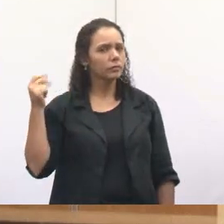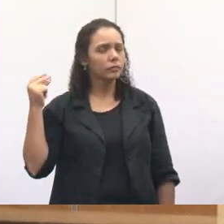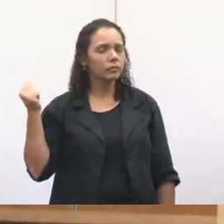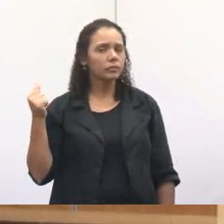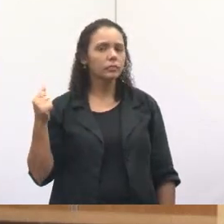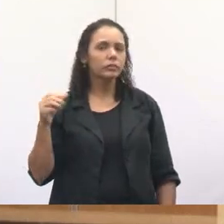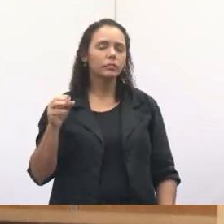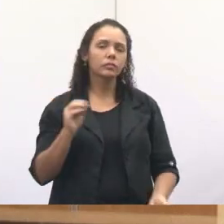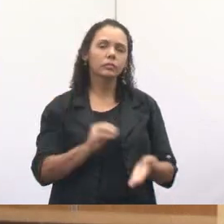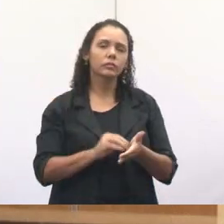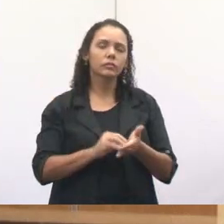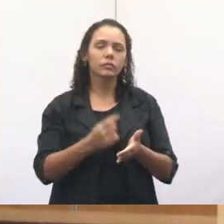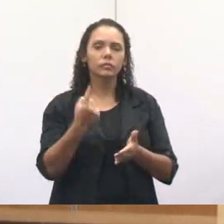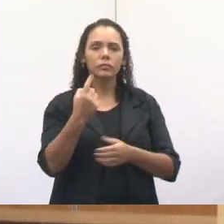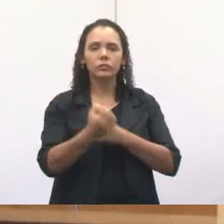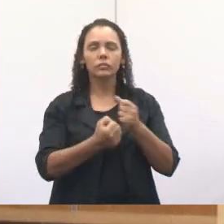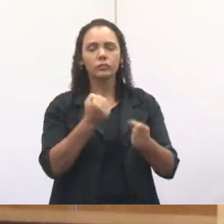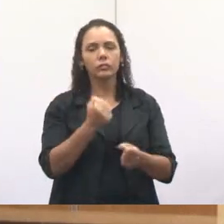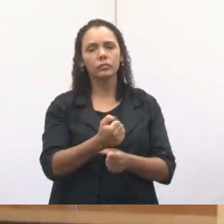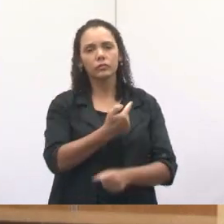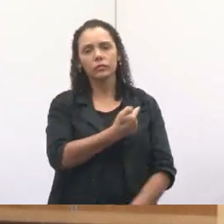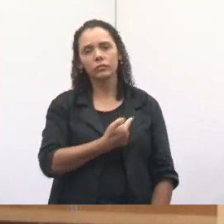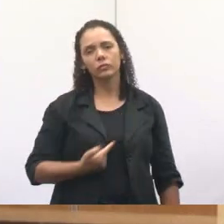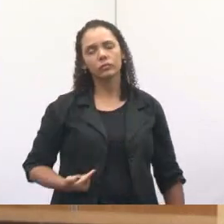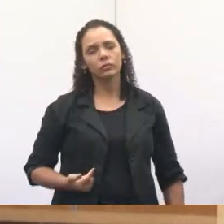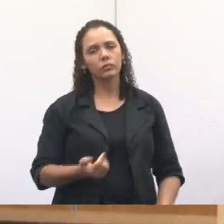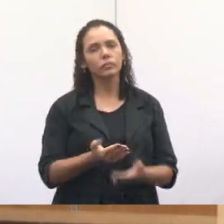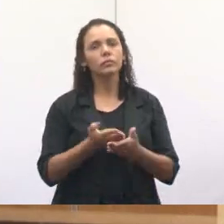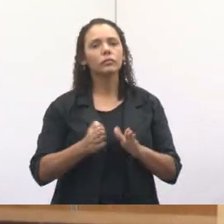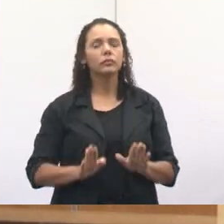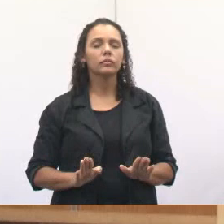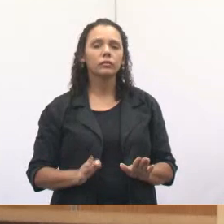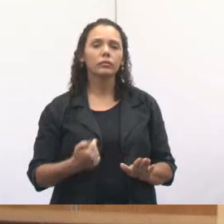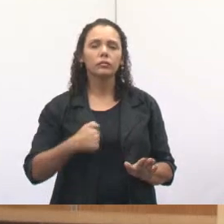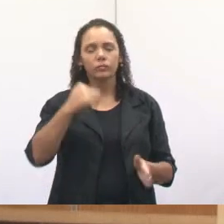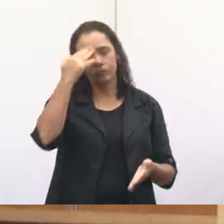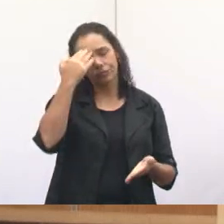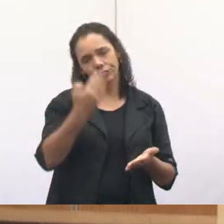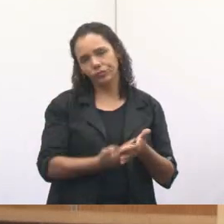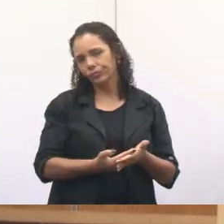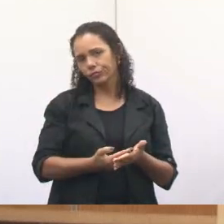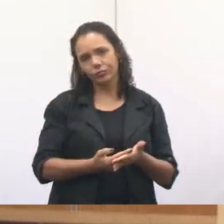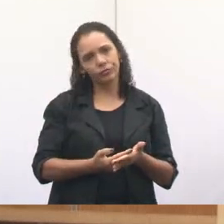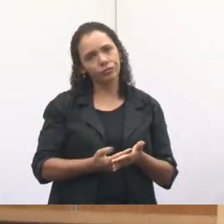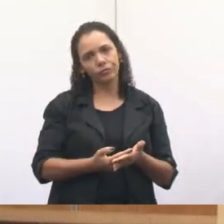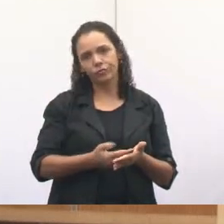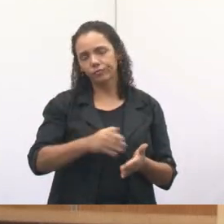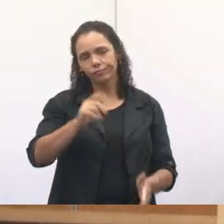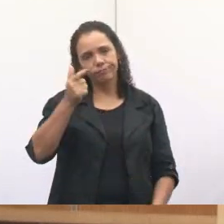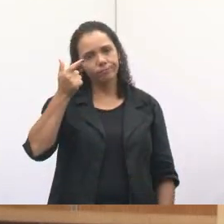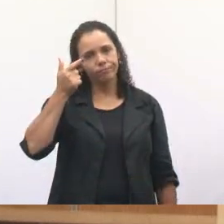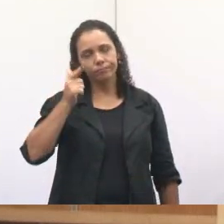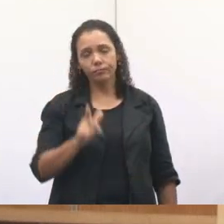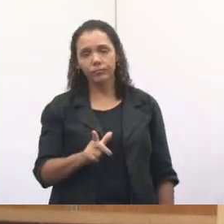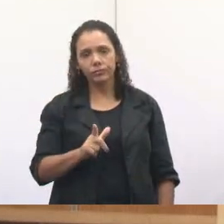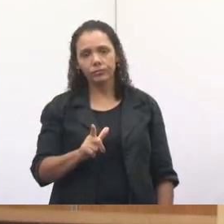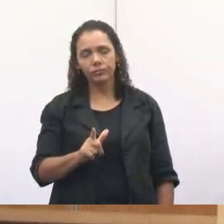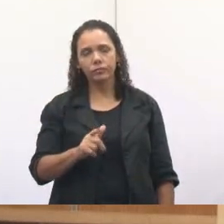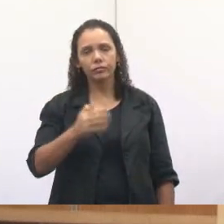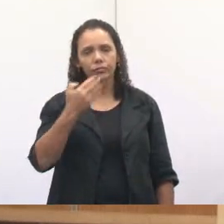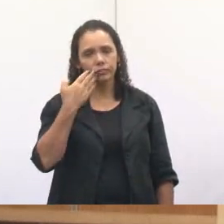falta apenas um ano para terminar o governo e eu não tenho dúvida que não sairá do papel mais essa